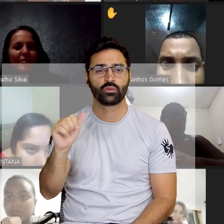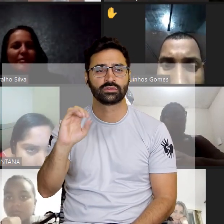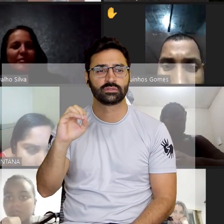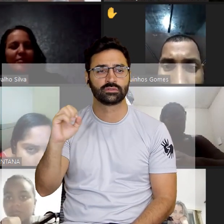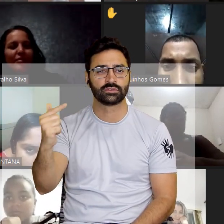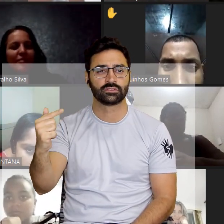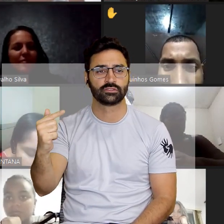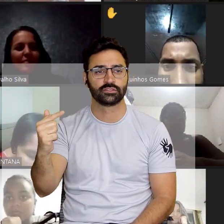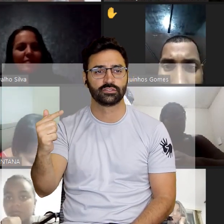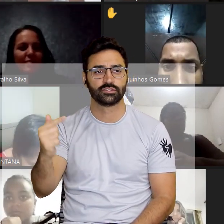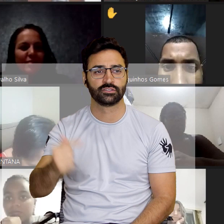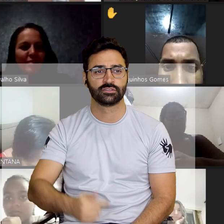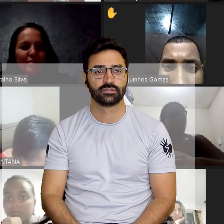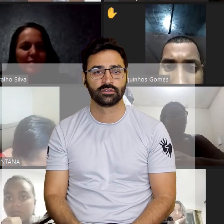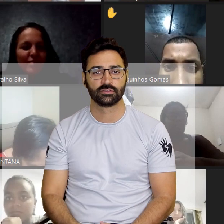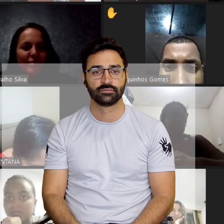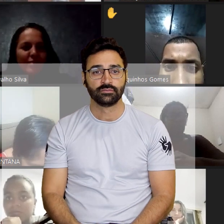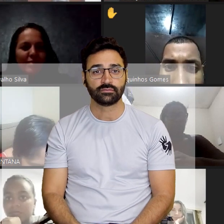1107.